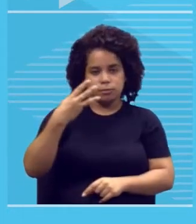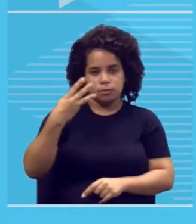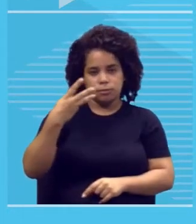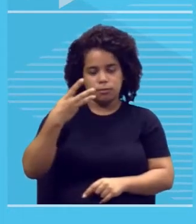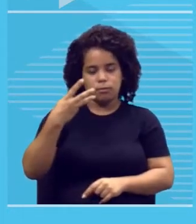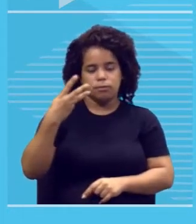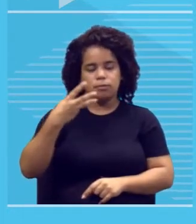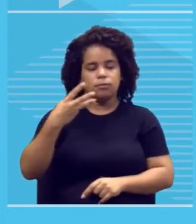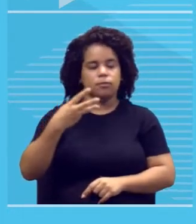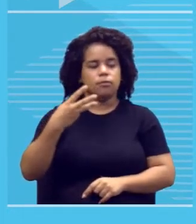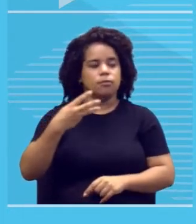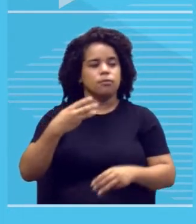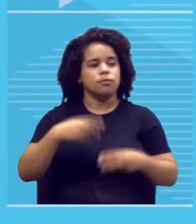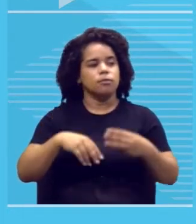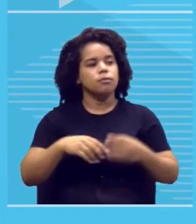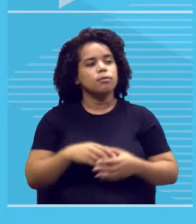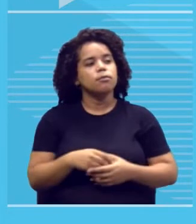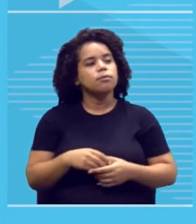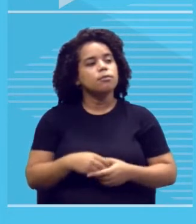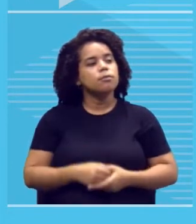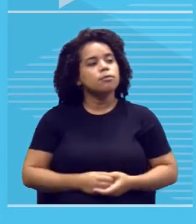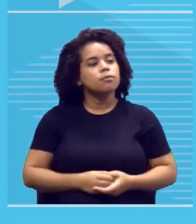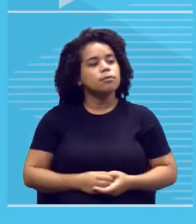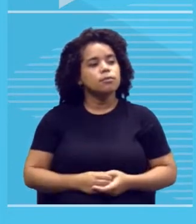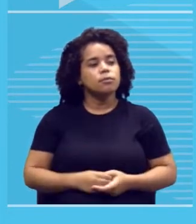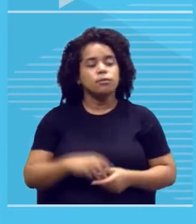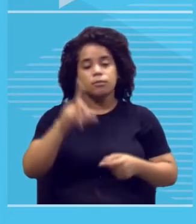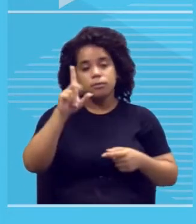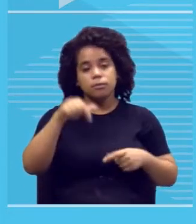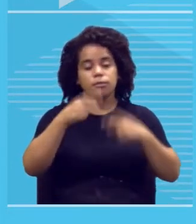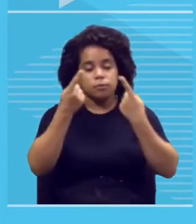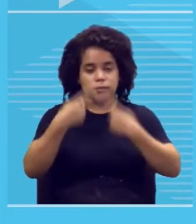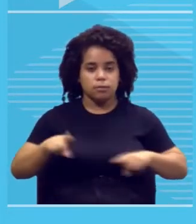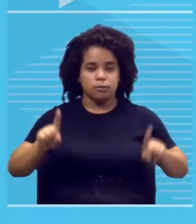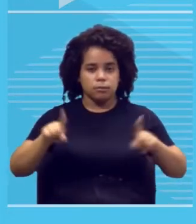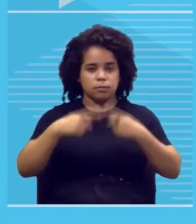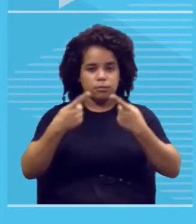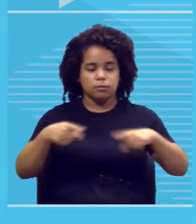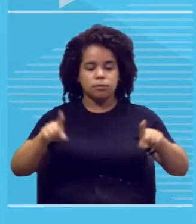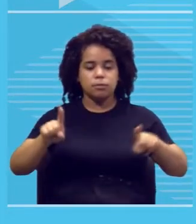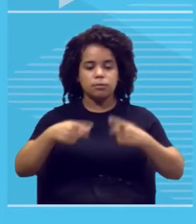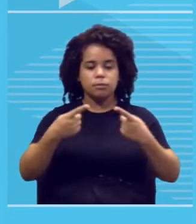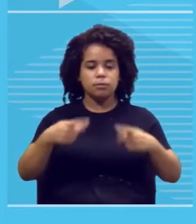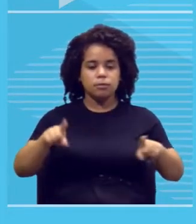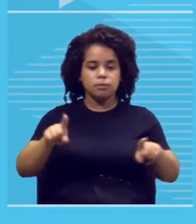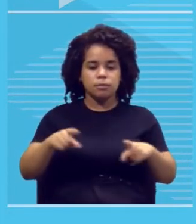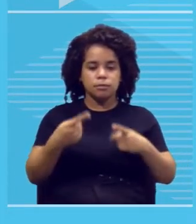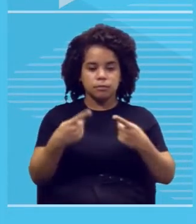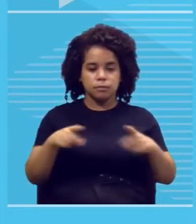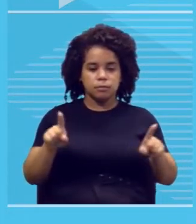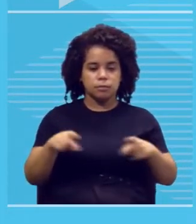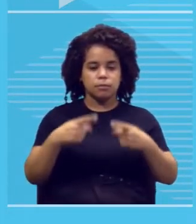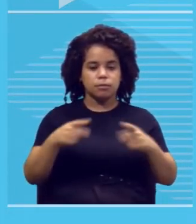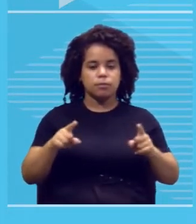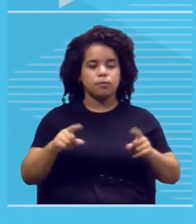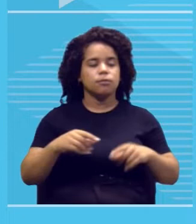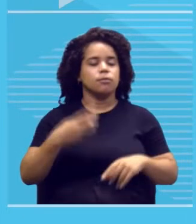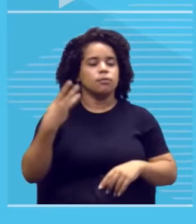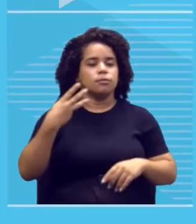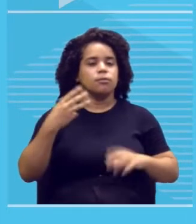a gente vem para nossa terceira fase e é exatamente isso os musicais vão ser a terceira fase do Brejo